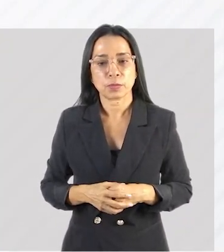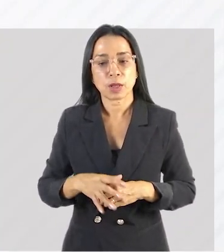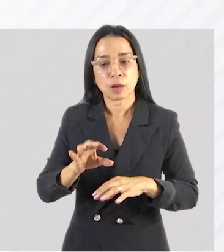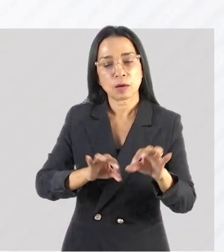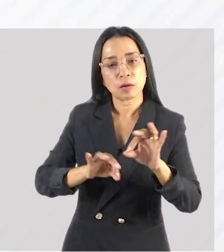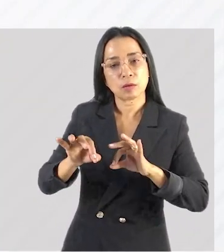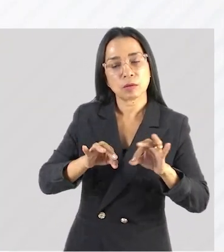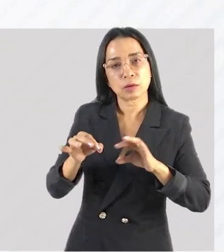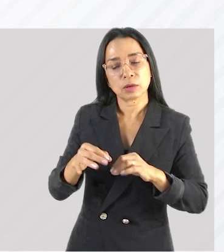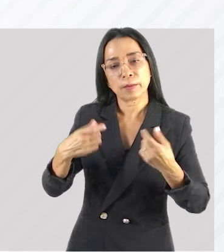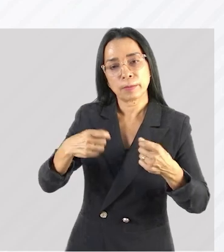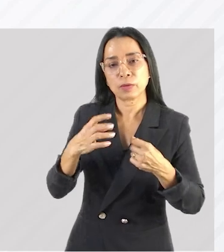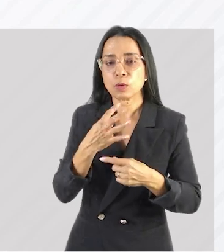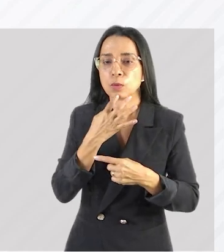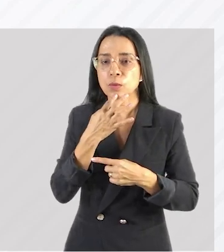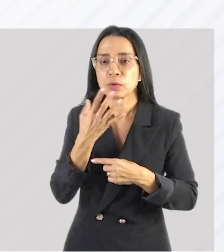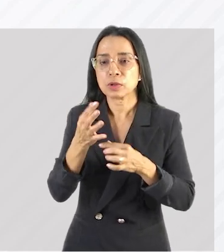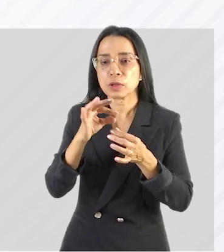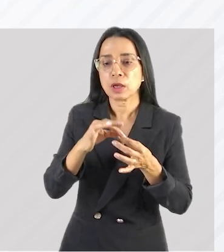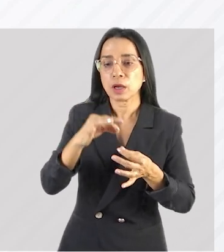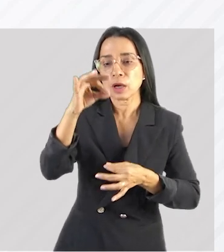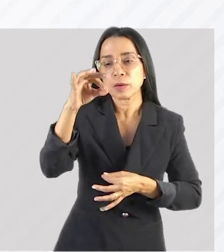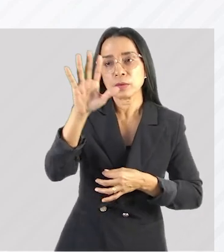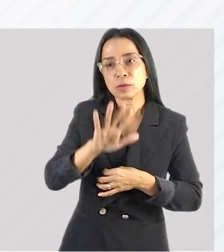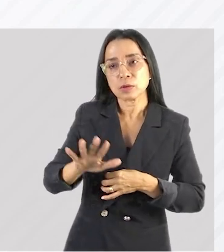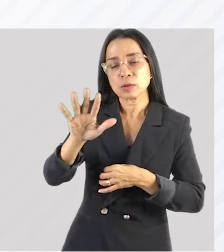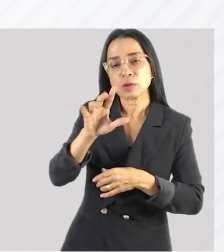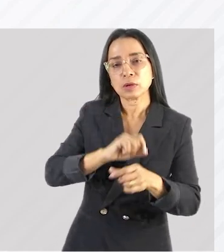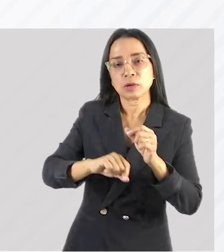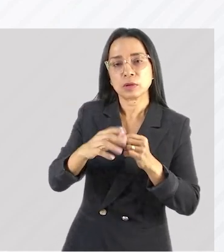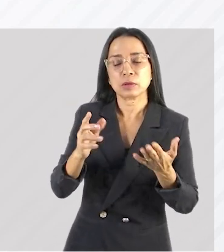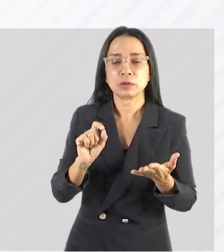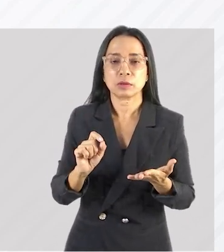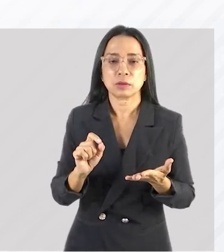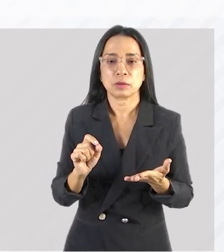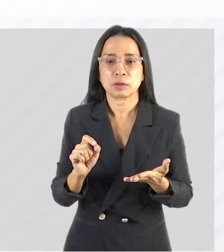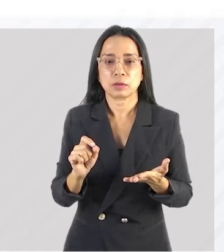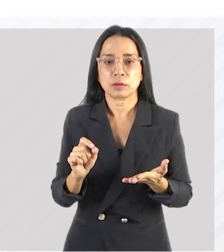a medida de sua área para aquisição de material específico.